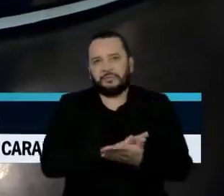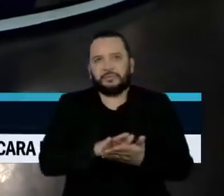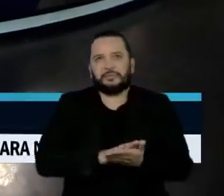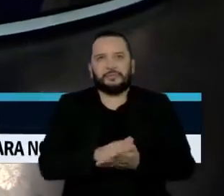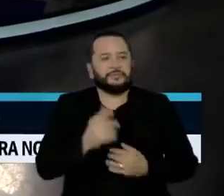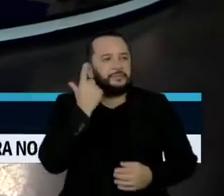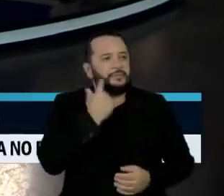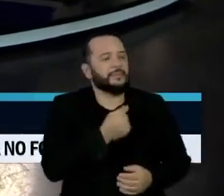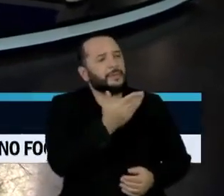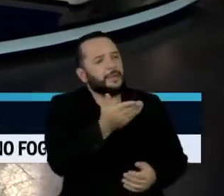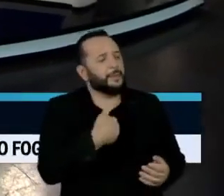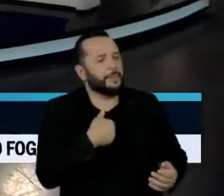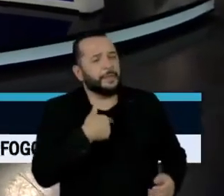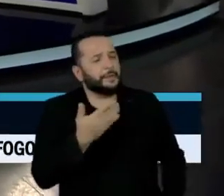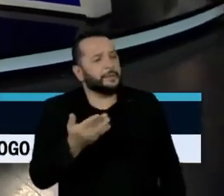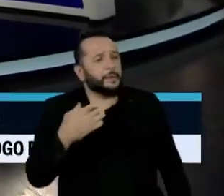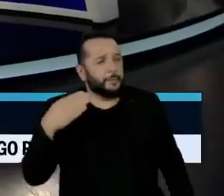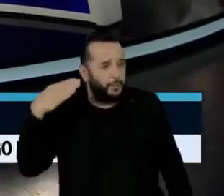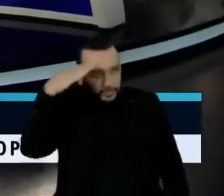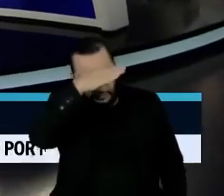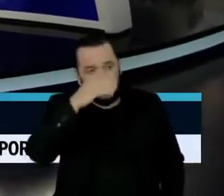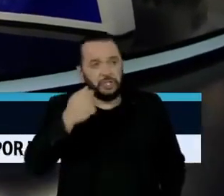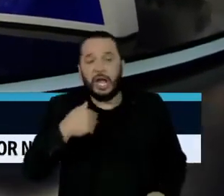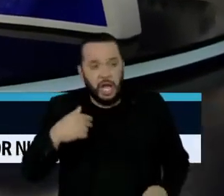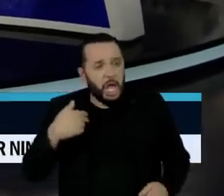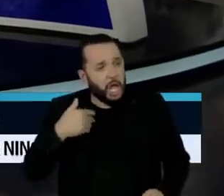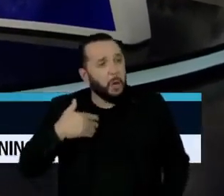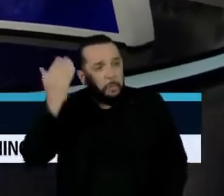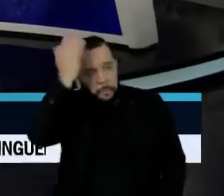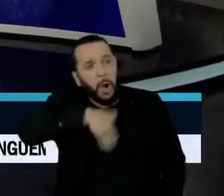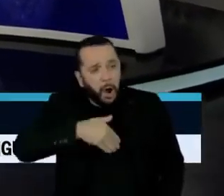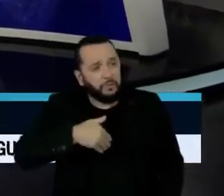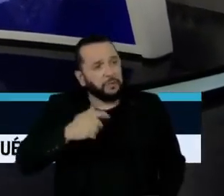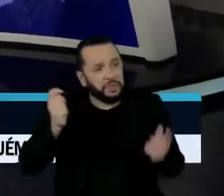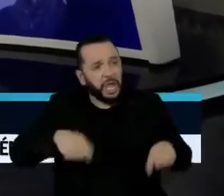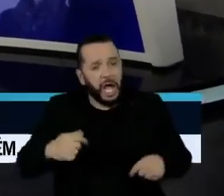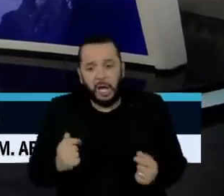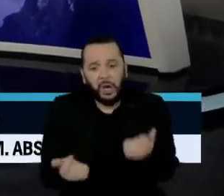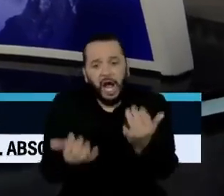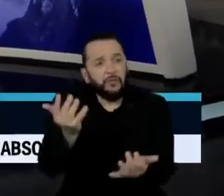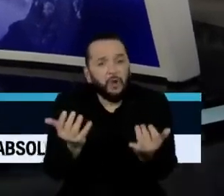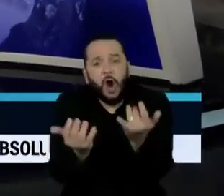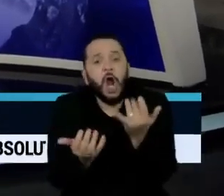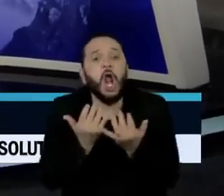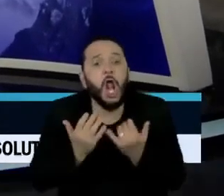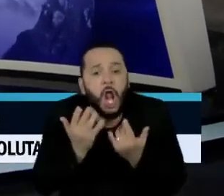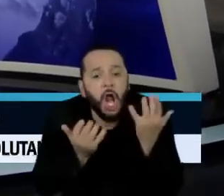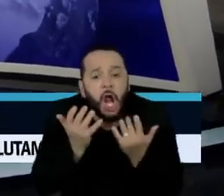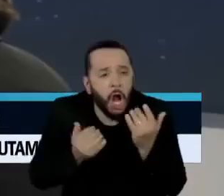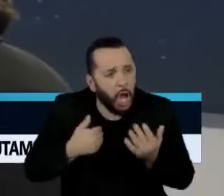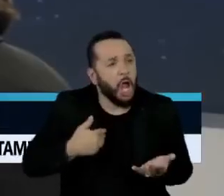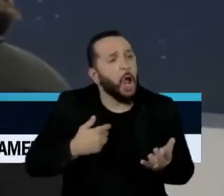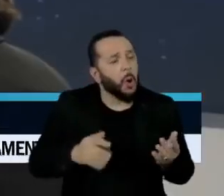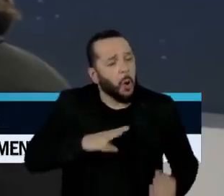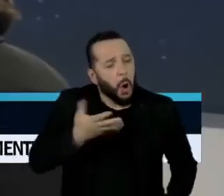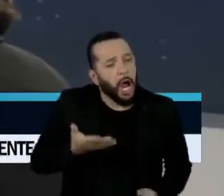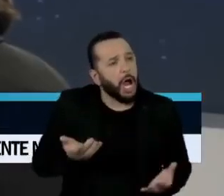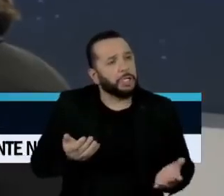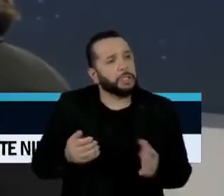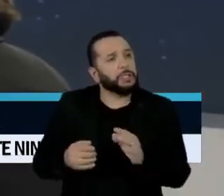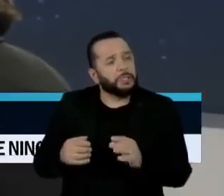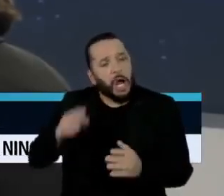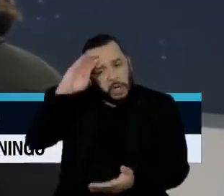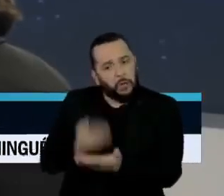o bolsonaro não colocou a carne no fogo mas jogou Milton Ribeiro na fogueira né como é que vai acabar essa relação a